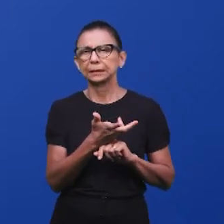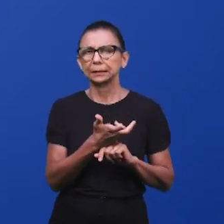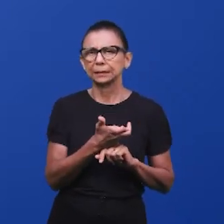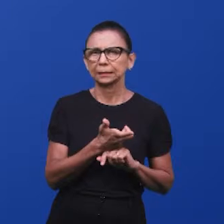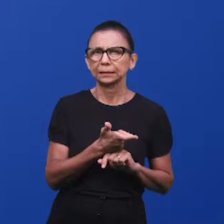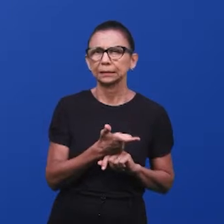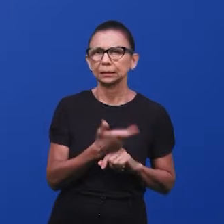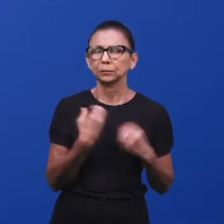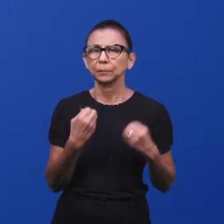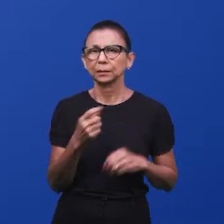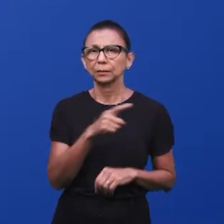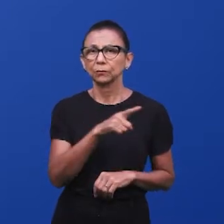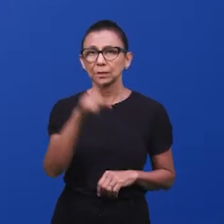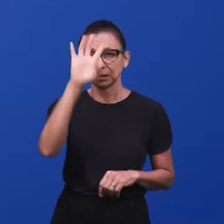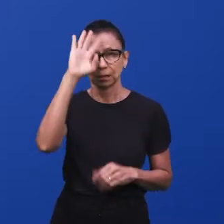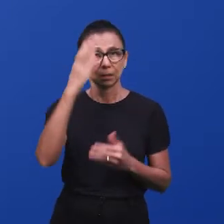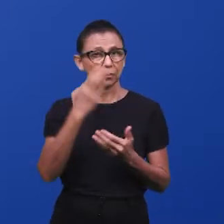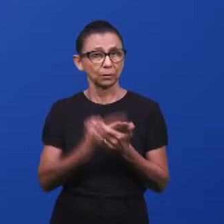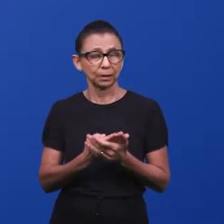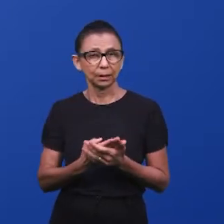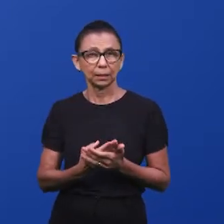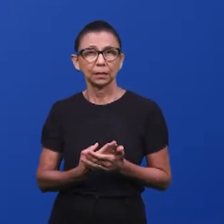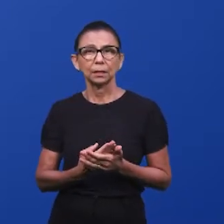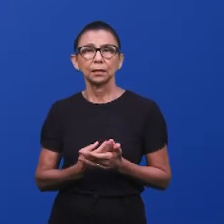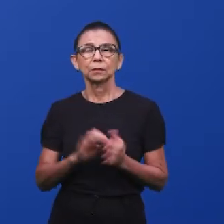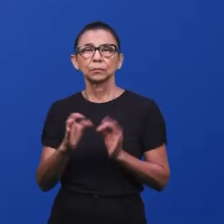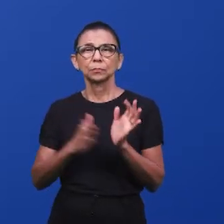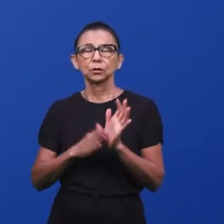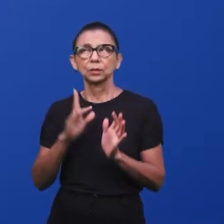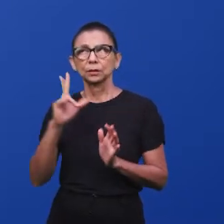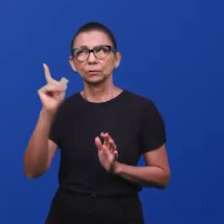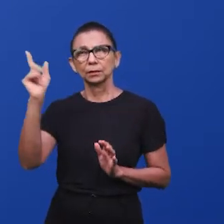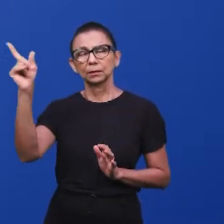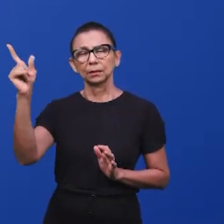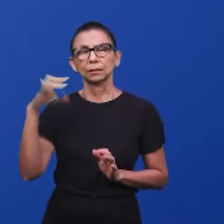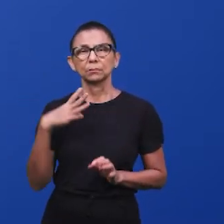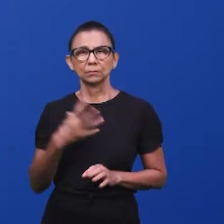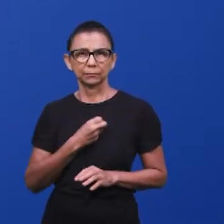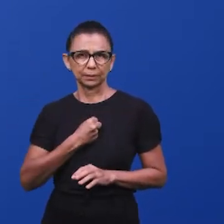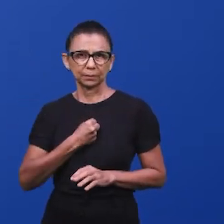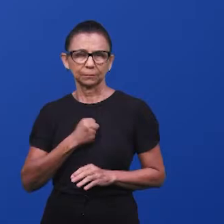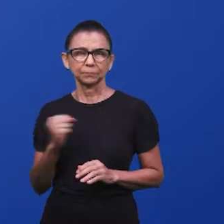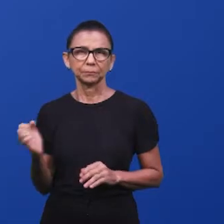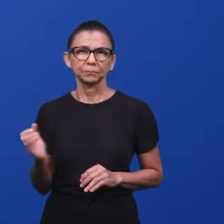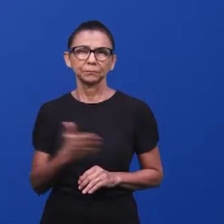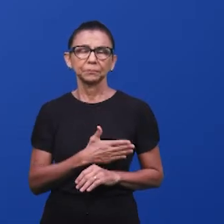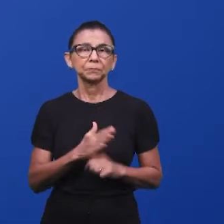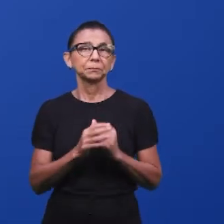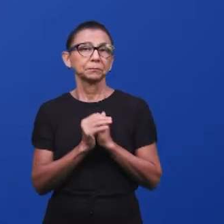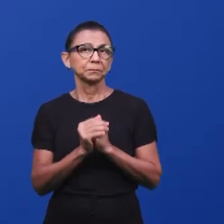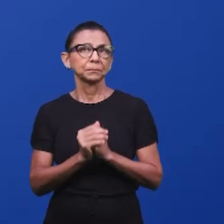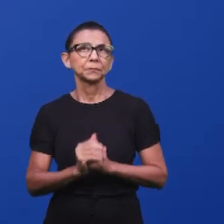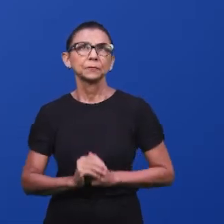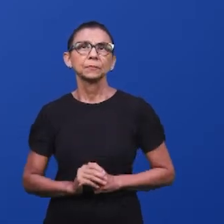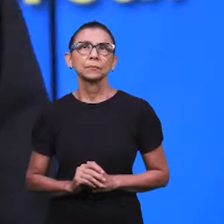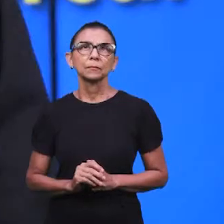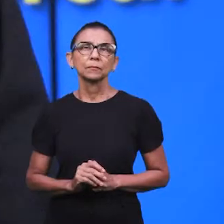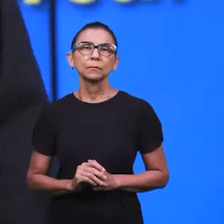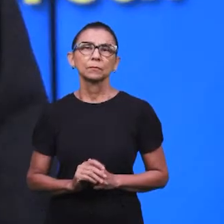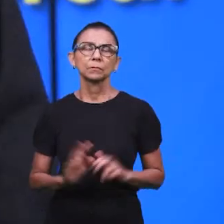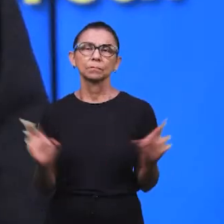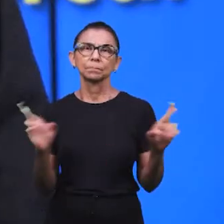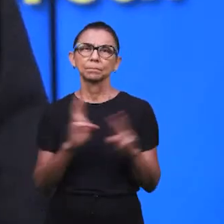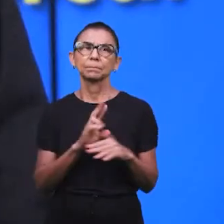que muitos não creem e aceitem o projeto eterno da salvação. A todos, a paz do Senhor Jesus.